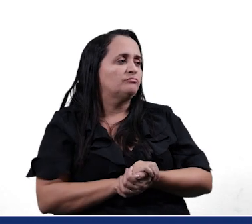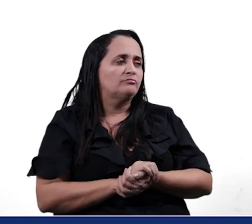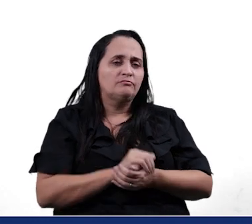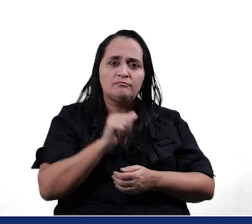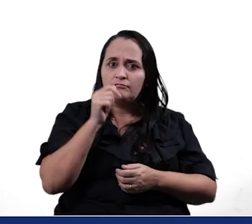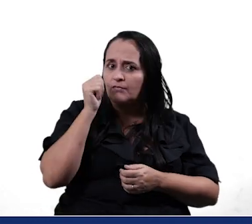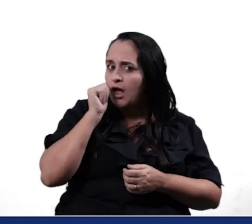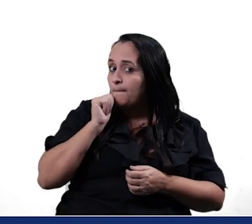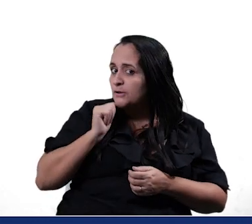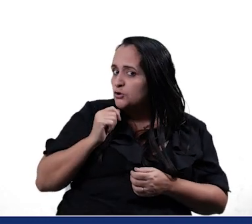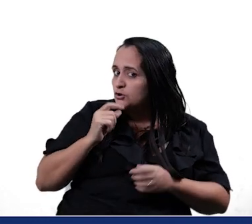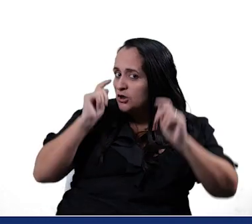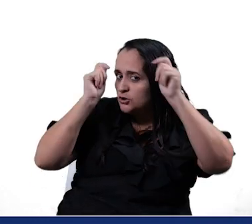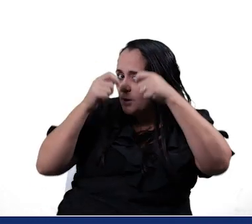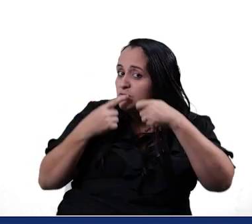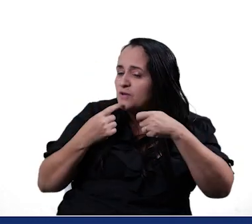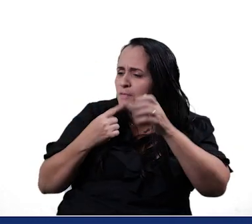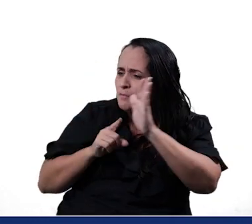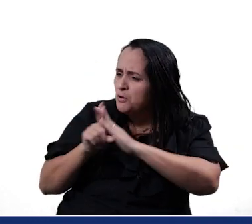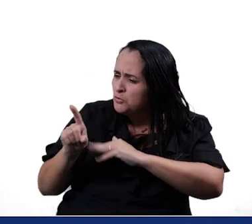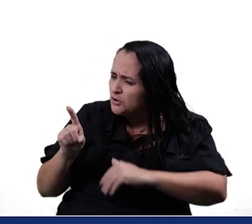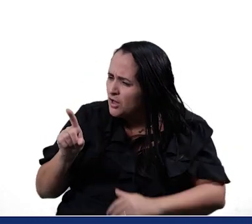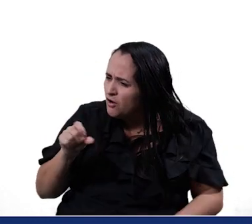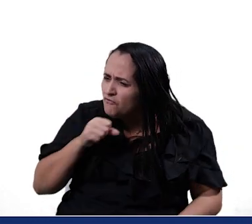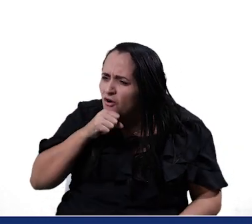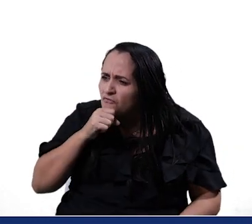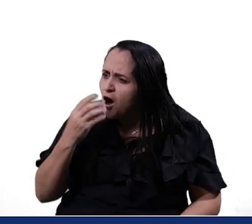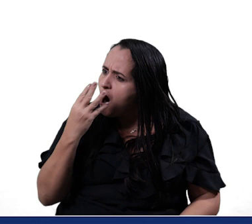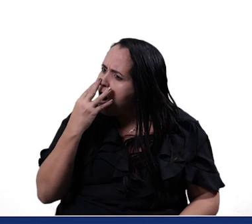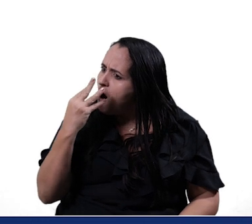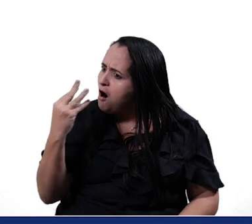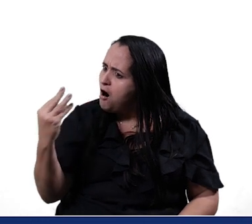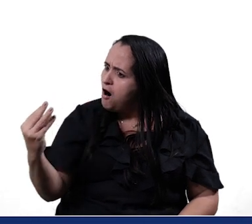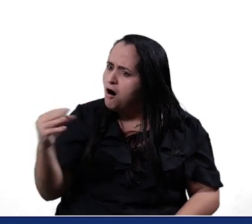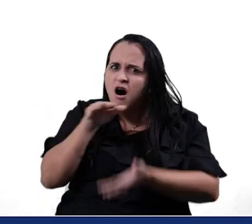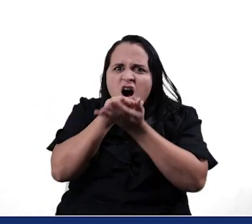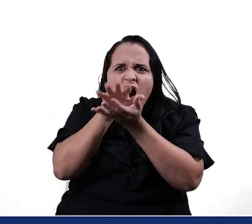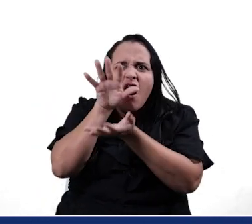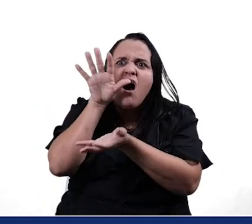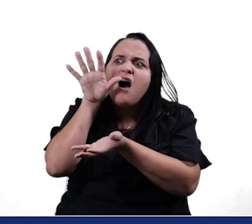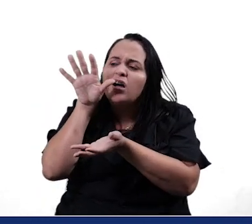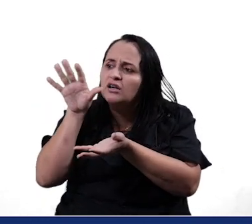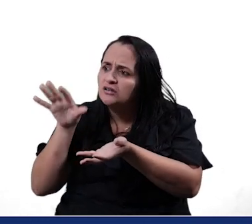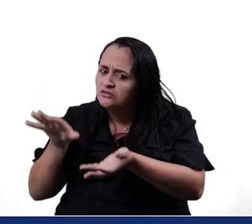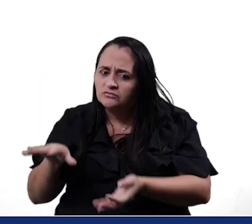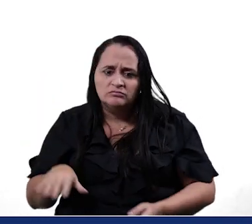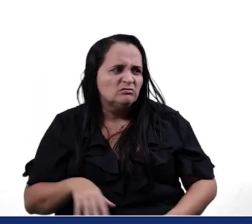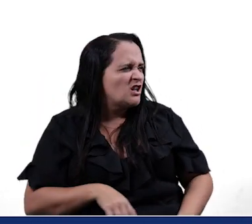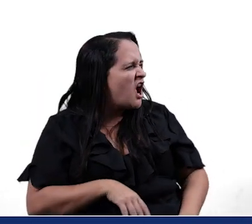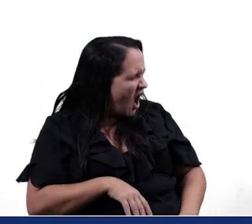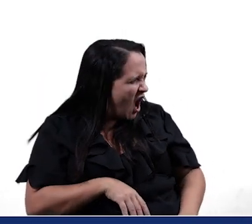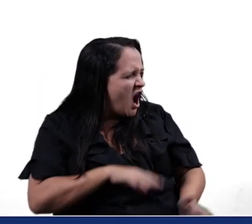assim, mas vovó, mas que boca grande você tem? É para